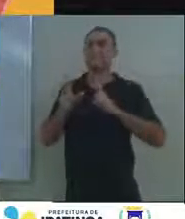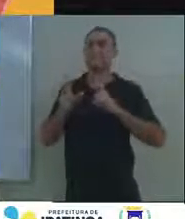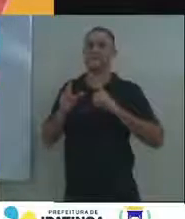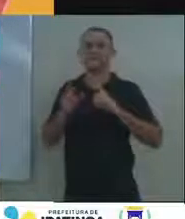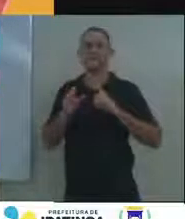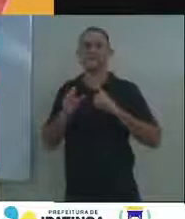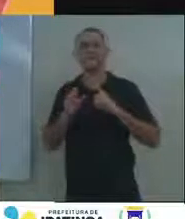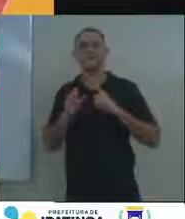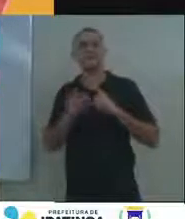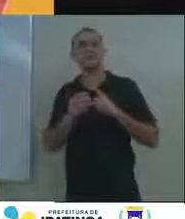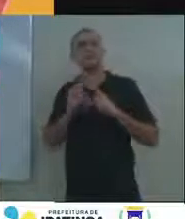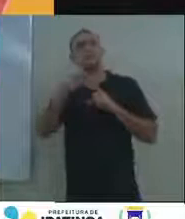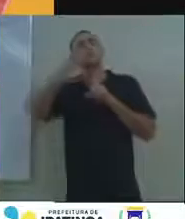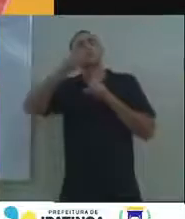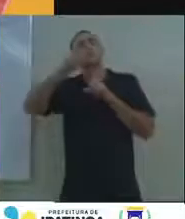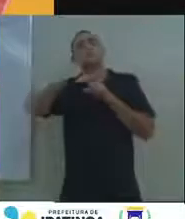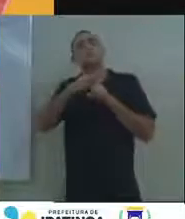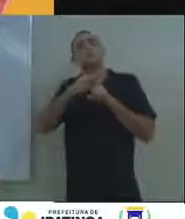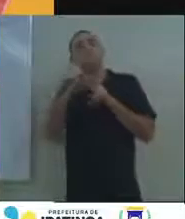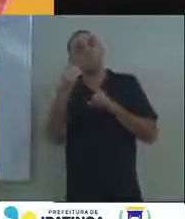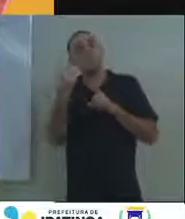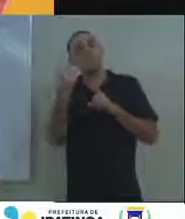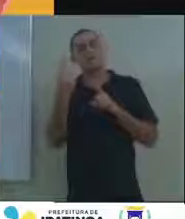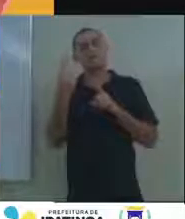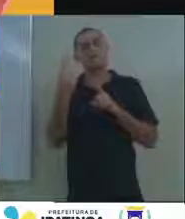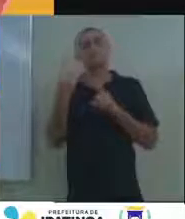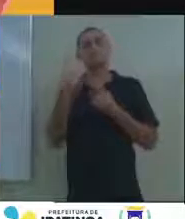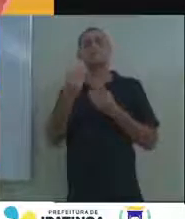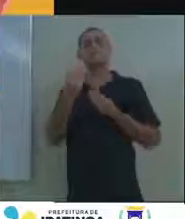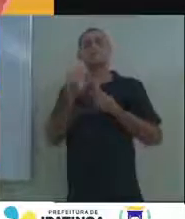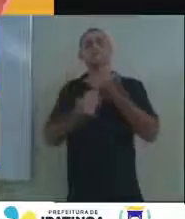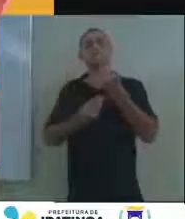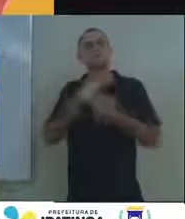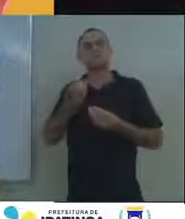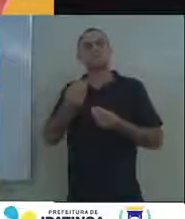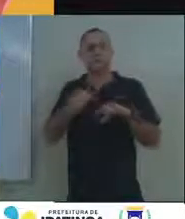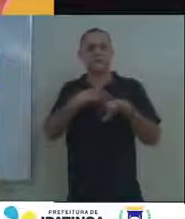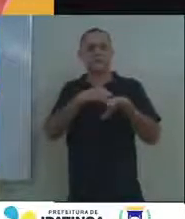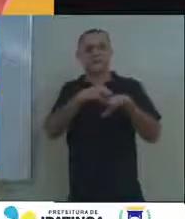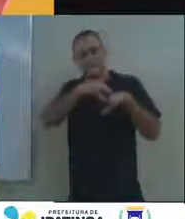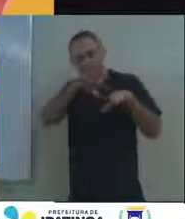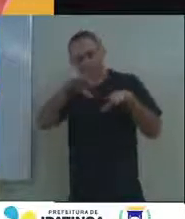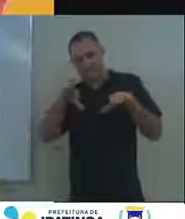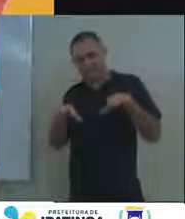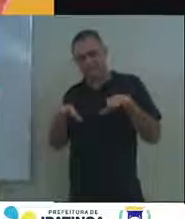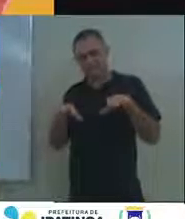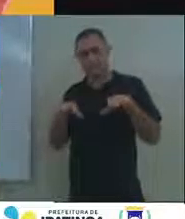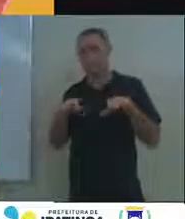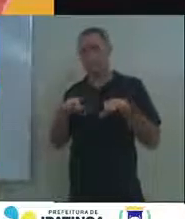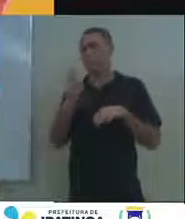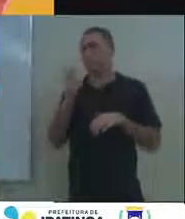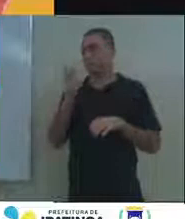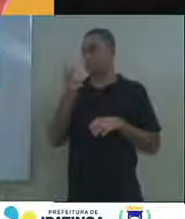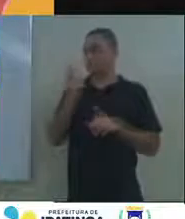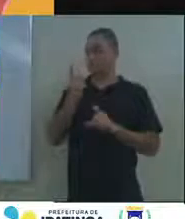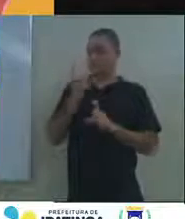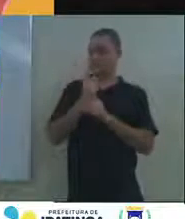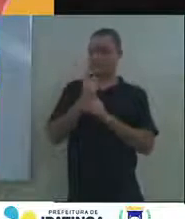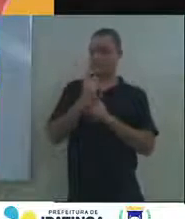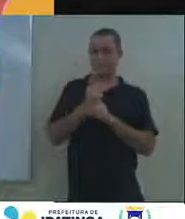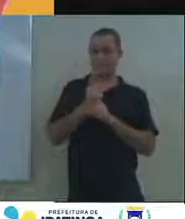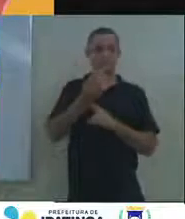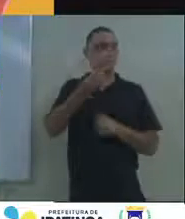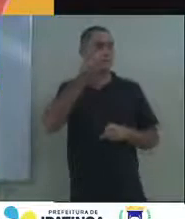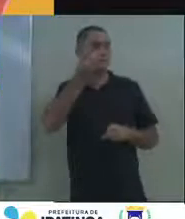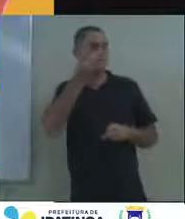de 1 mês, ele acontece de forma remota, né? São 2 encontros só presenciais, que a